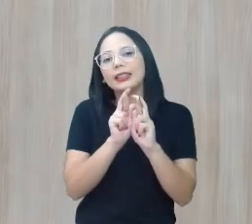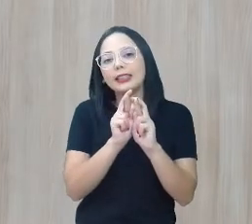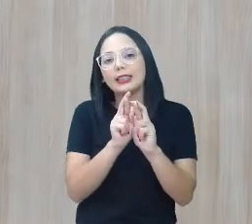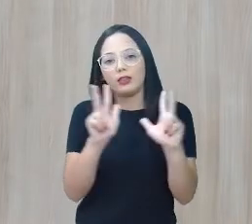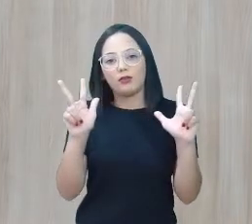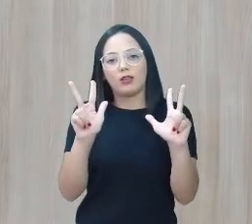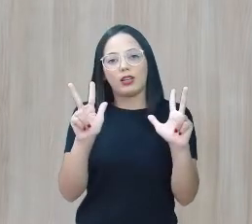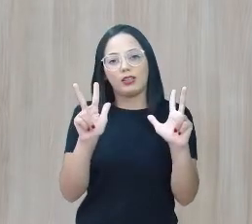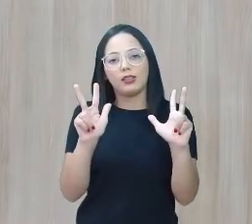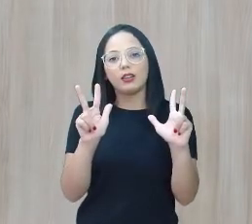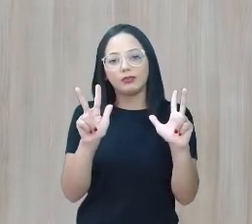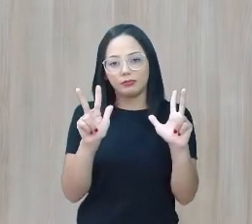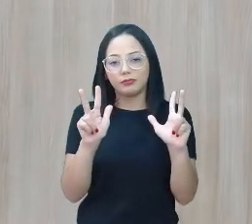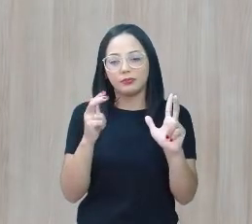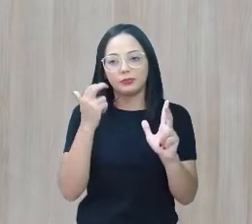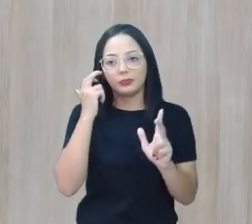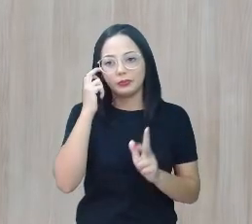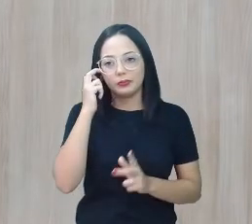é, pessoal?